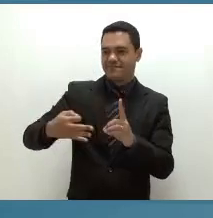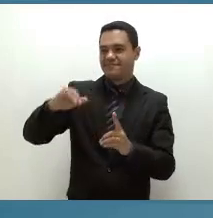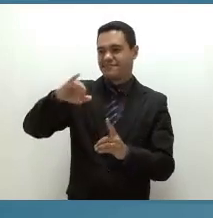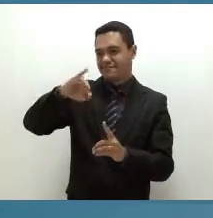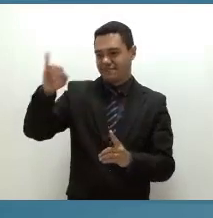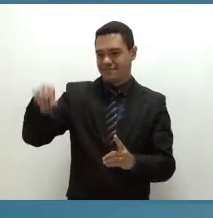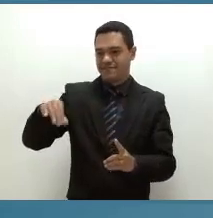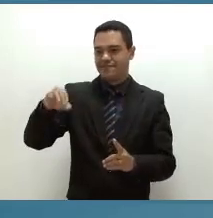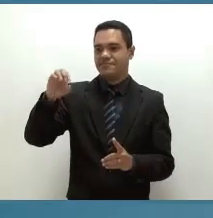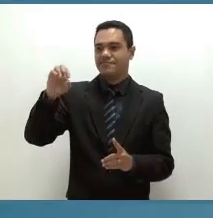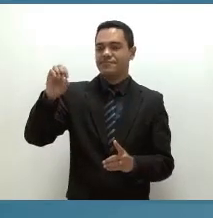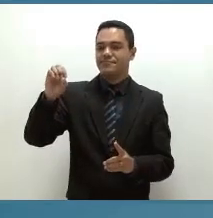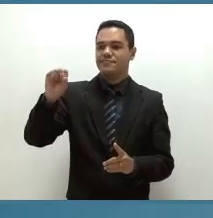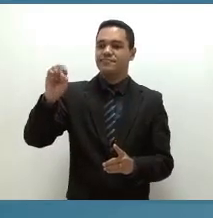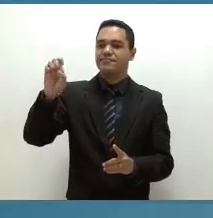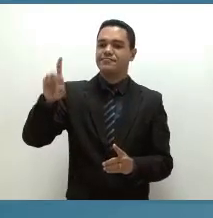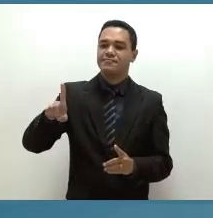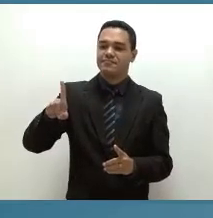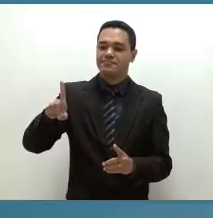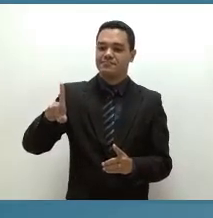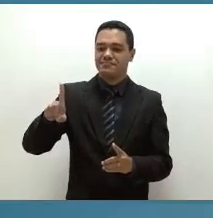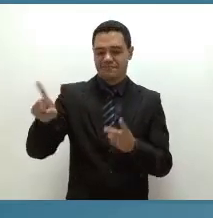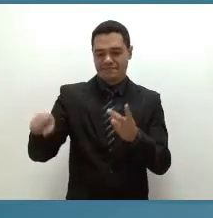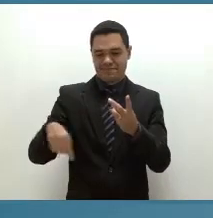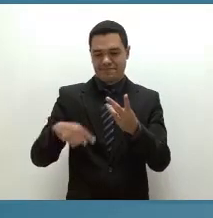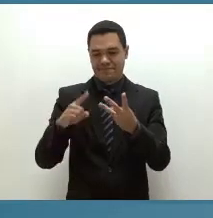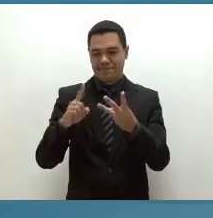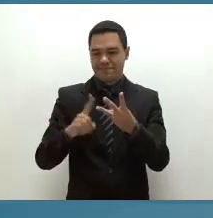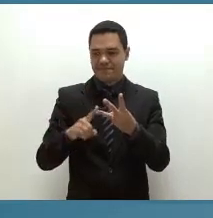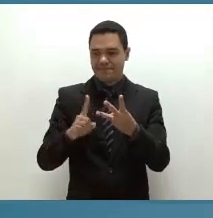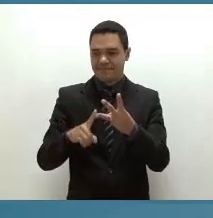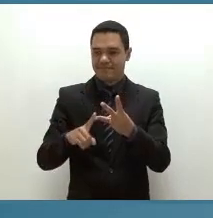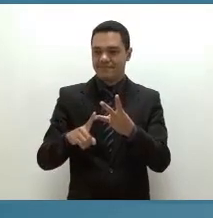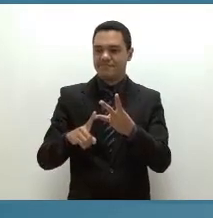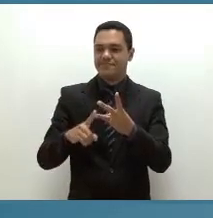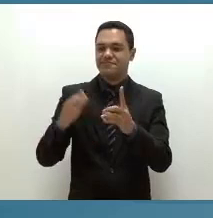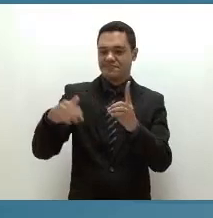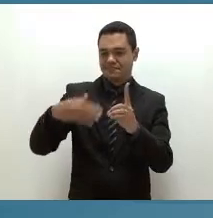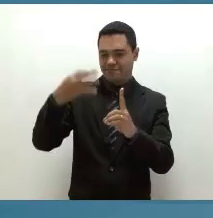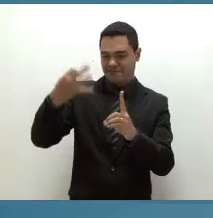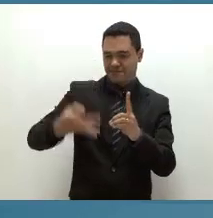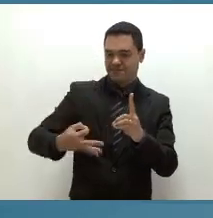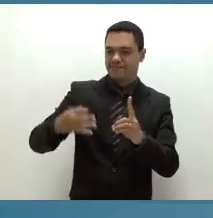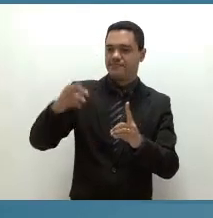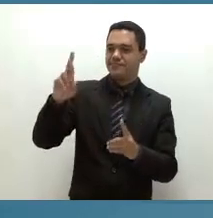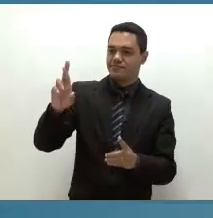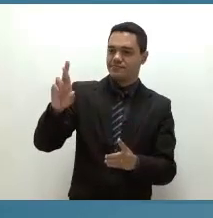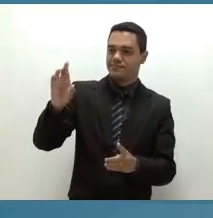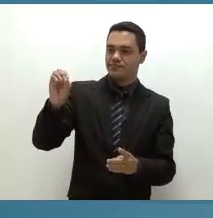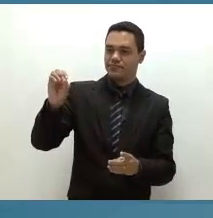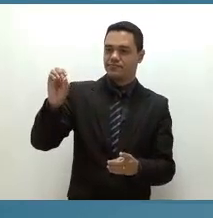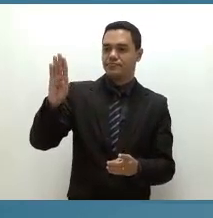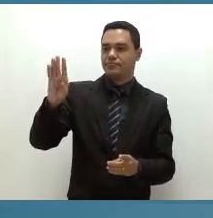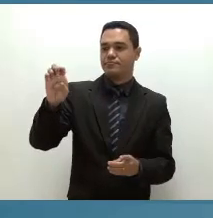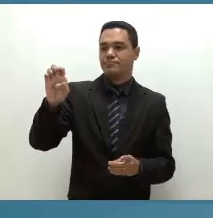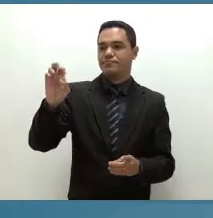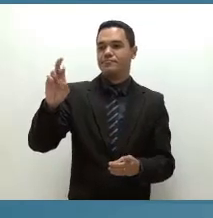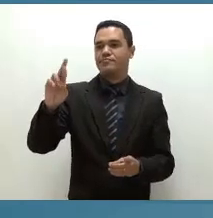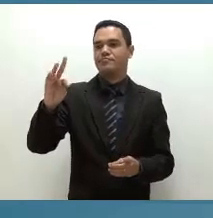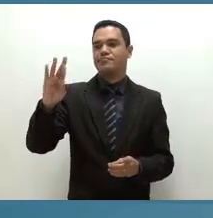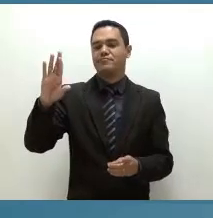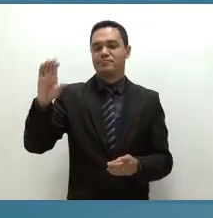suas excelências eleitas para compor o Conselho da Magistratura, desembargadora